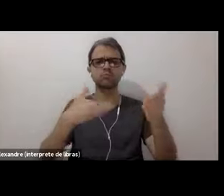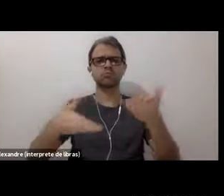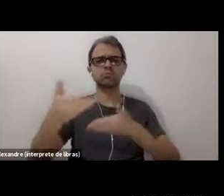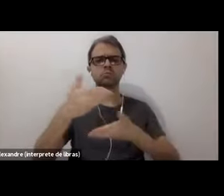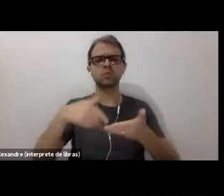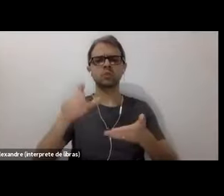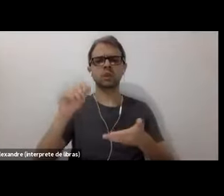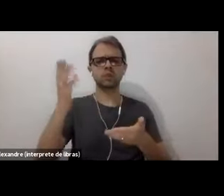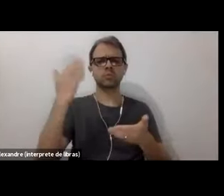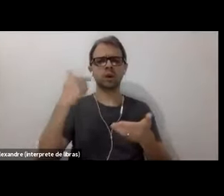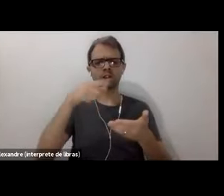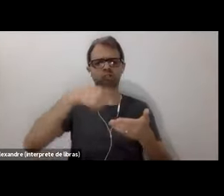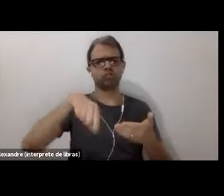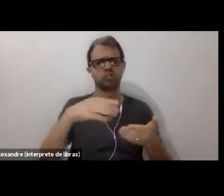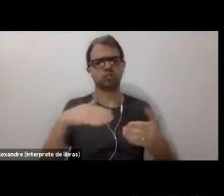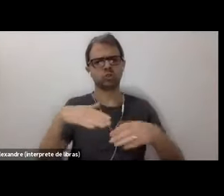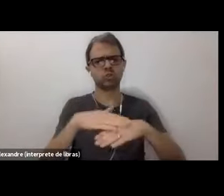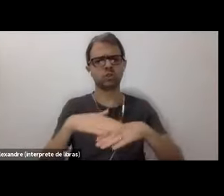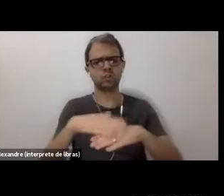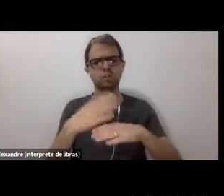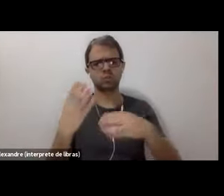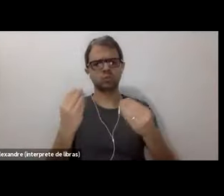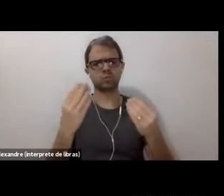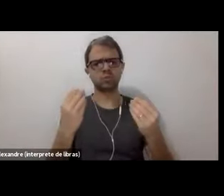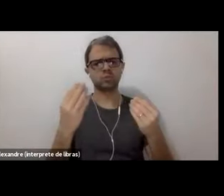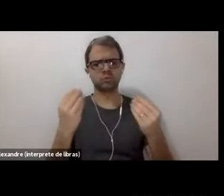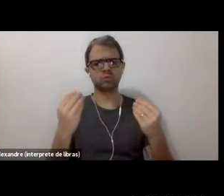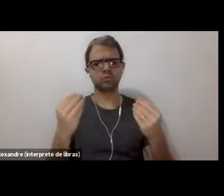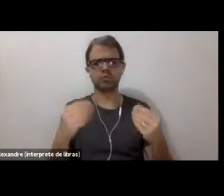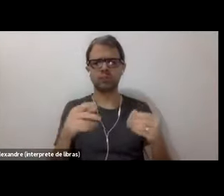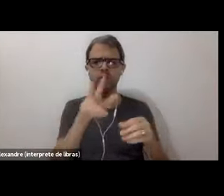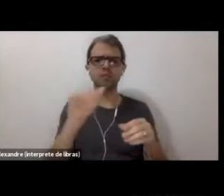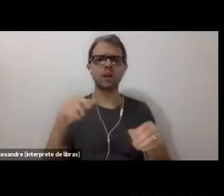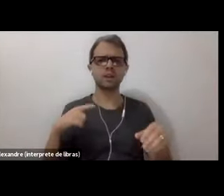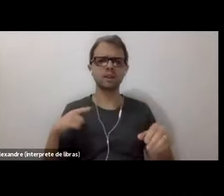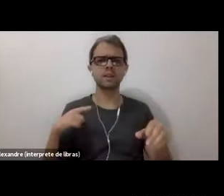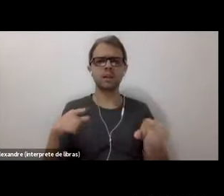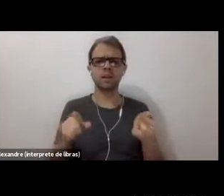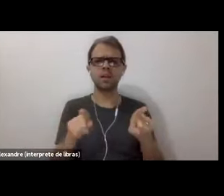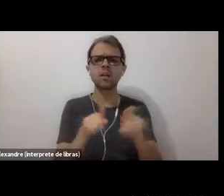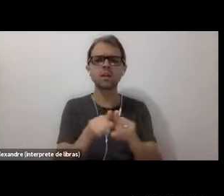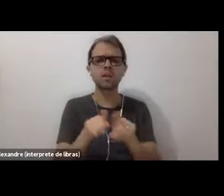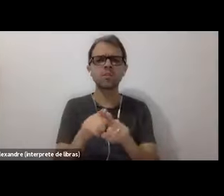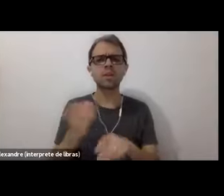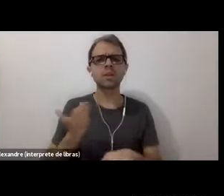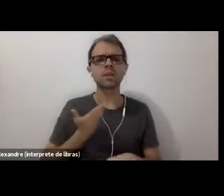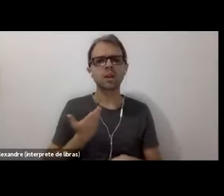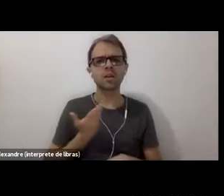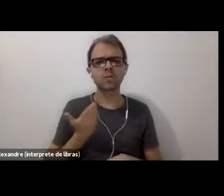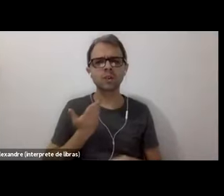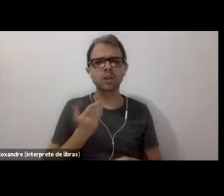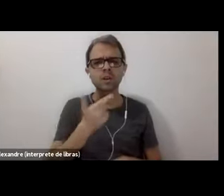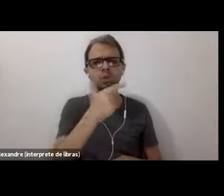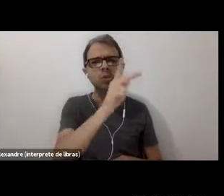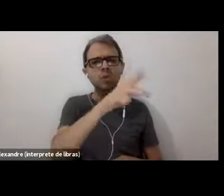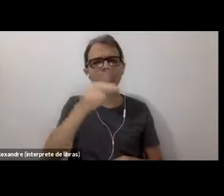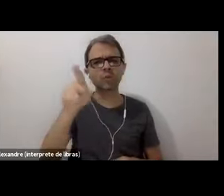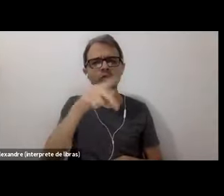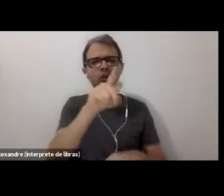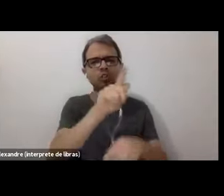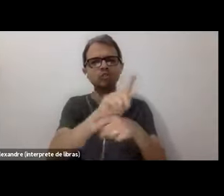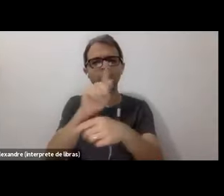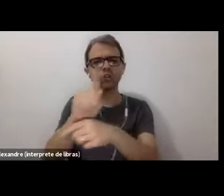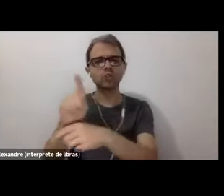muito sobre isso, né? Nós estamos aqui no grupo, nós temos as meninas que vão falar em seguida, que vão falar intercaladas, que são as meninas, as gestoras de